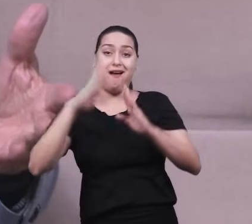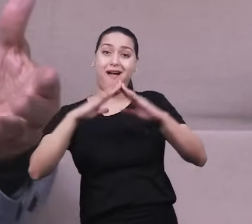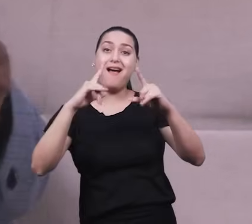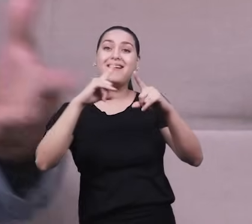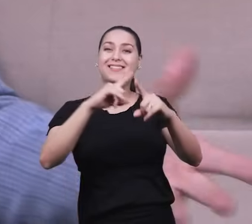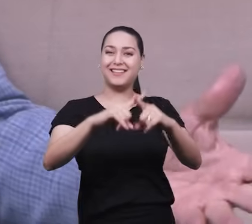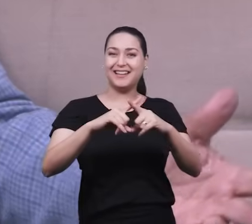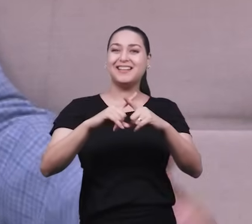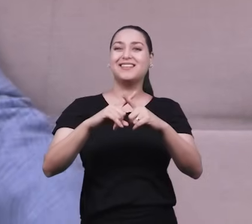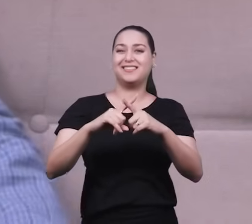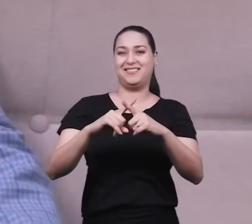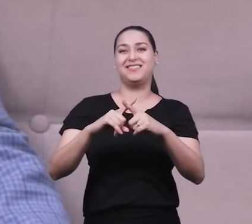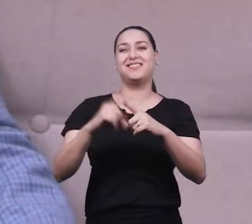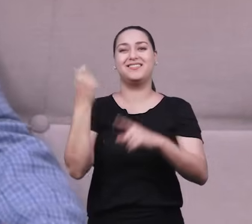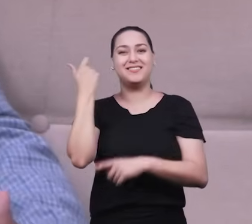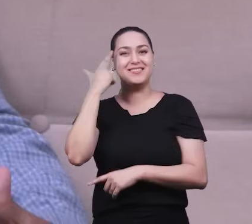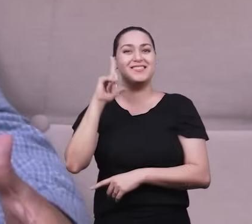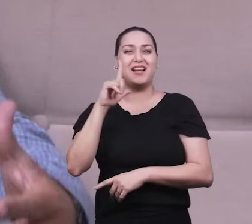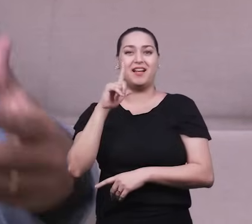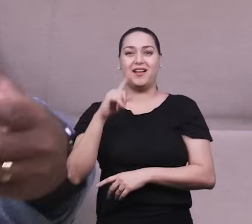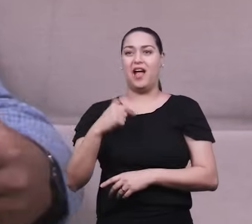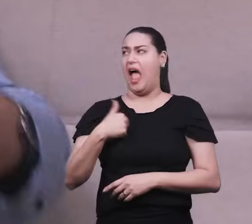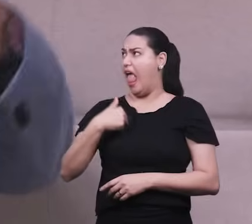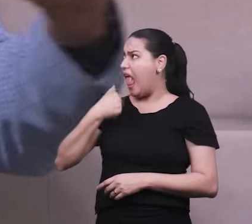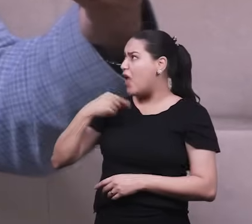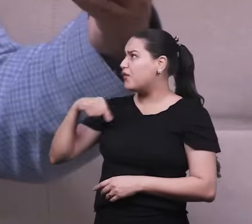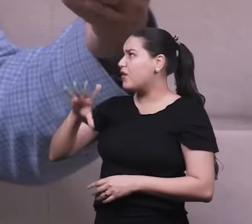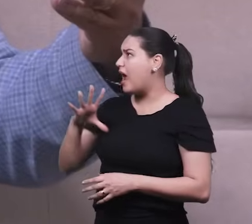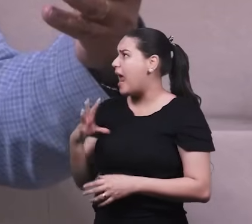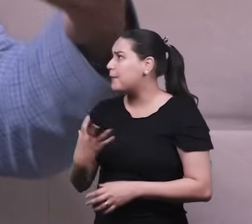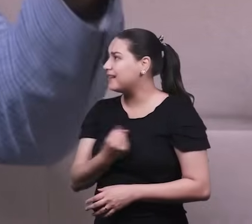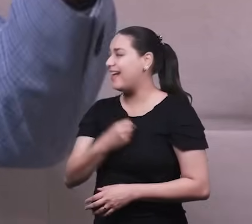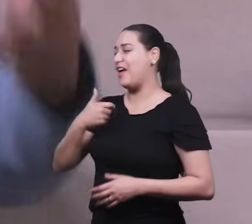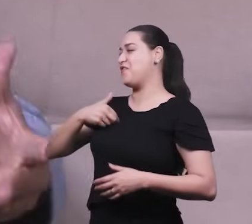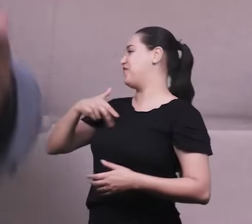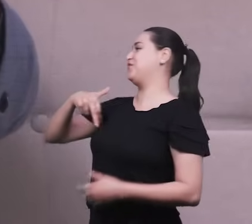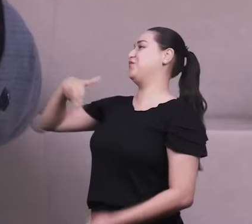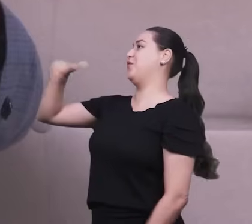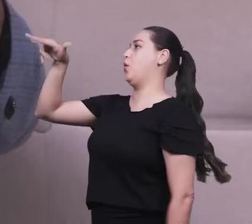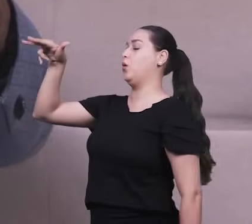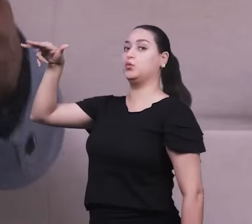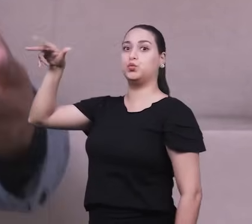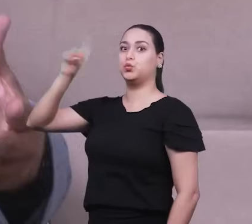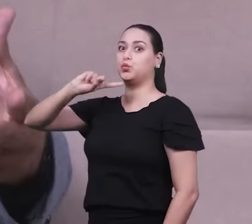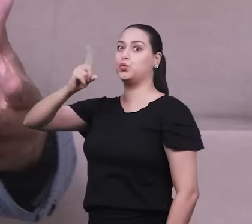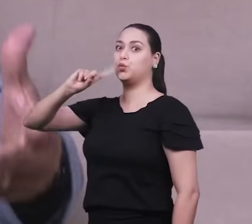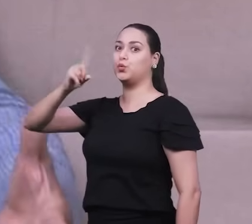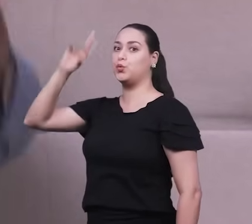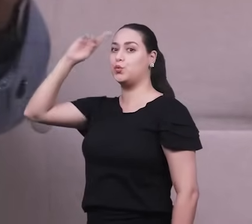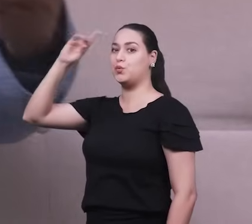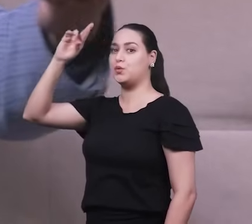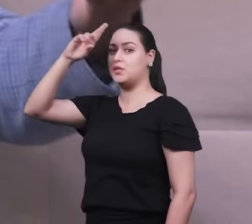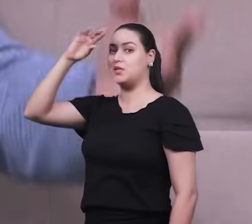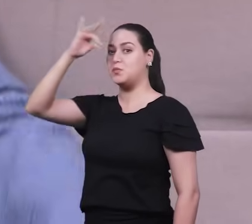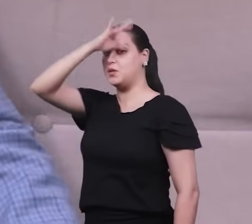Santo. A igreja não tem essa capacidade, né? Eu vou ser arrebatado. Não, leva-me tu. Se o Senhor não me levar, eu não